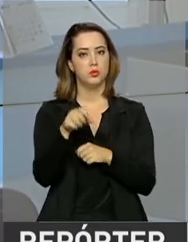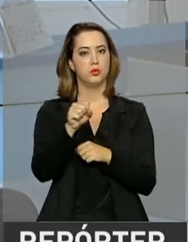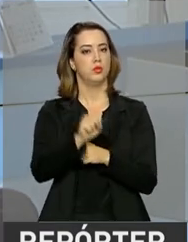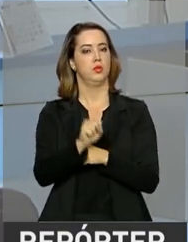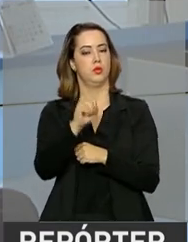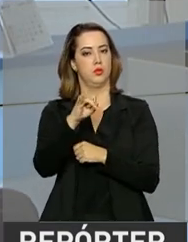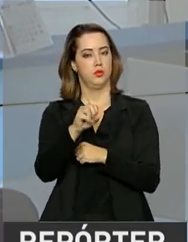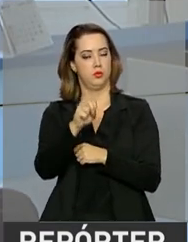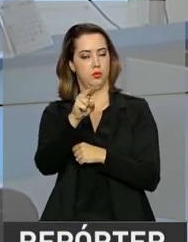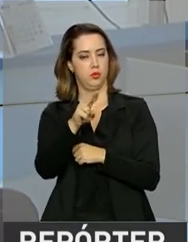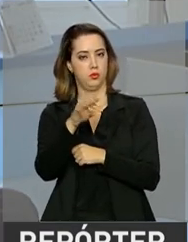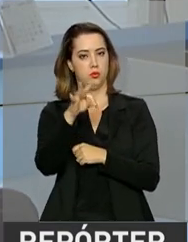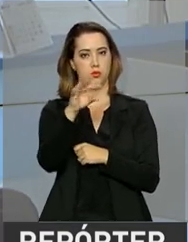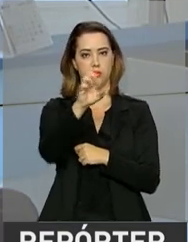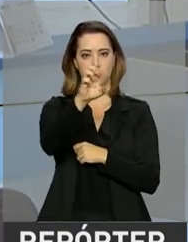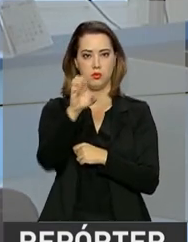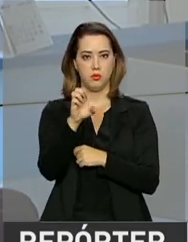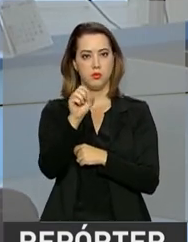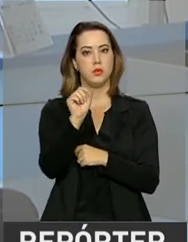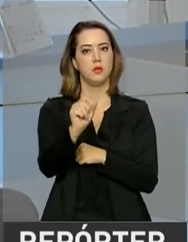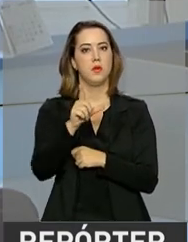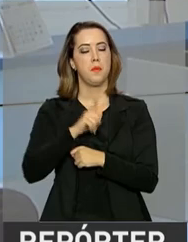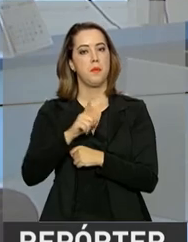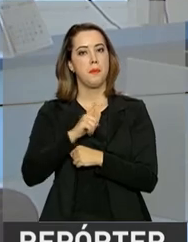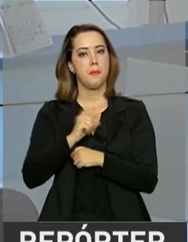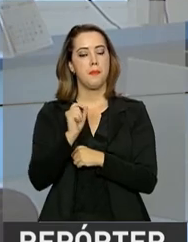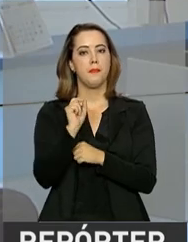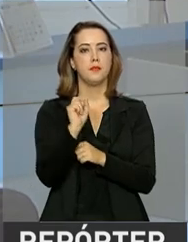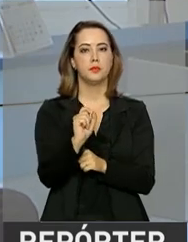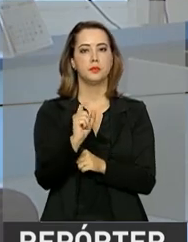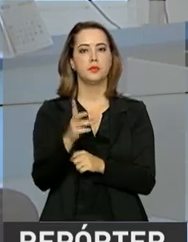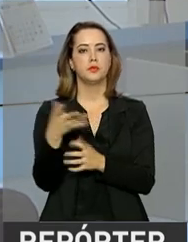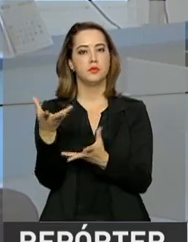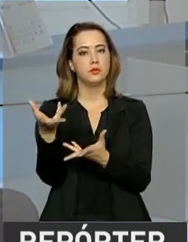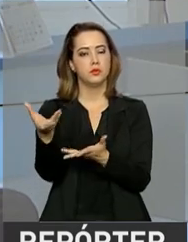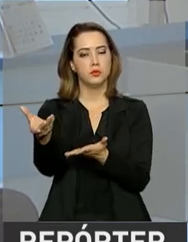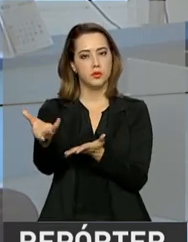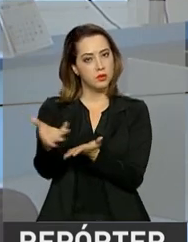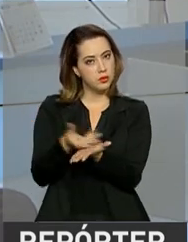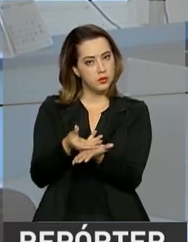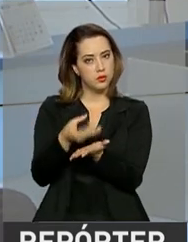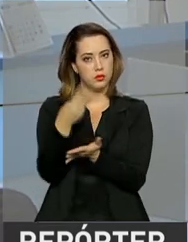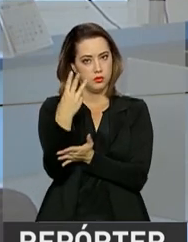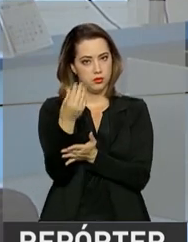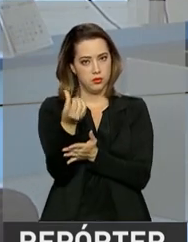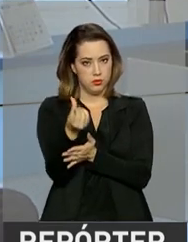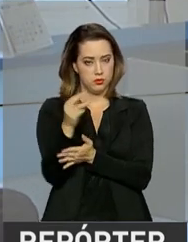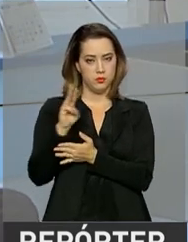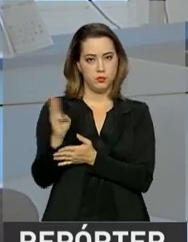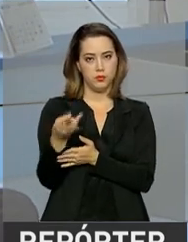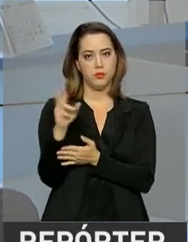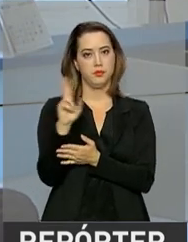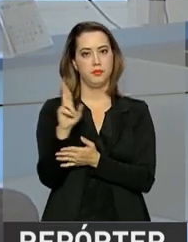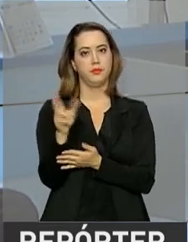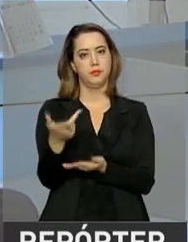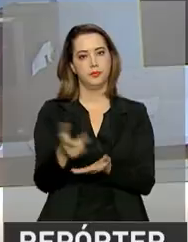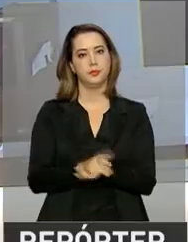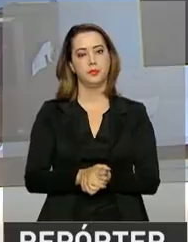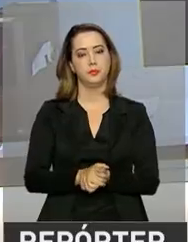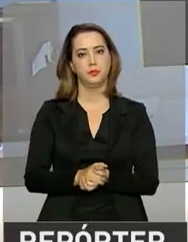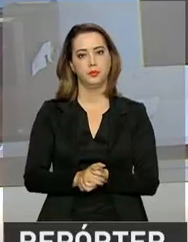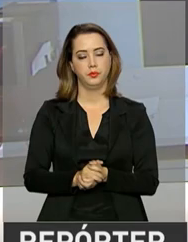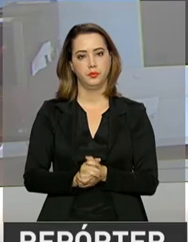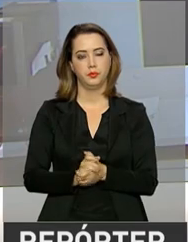unificada da educação profissional e tecnológica o Sisutec ficarão com R 36 milhões de